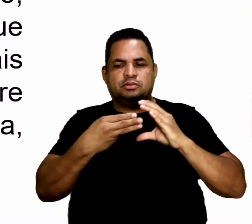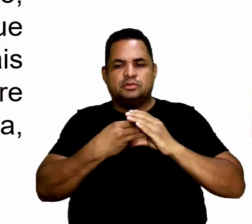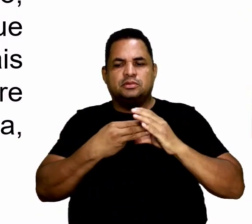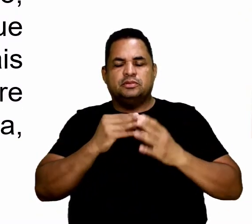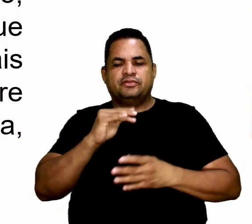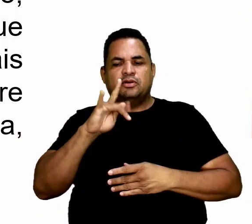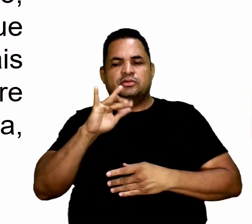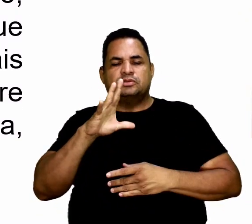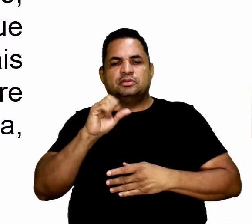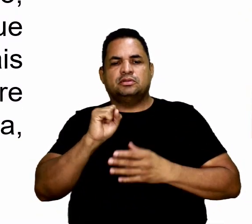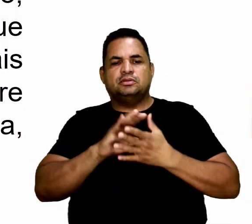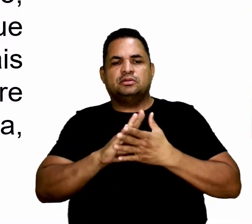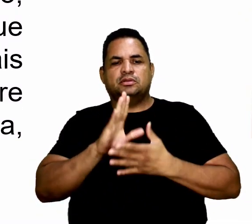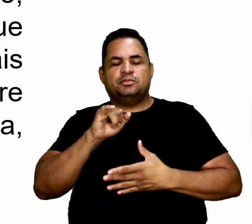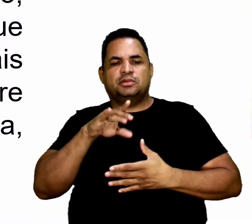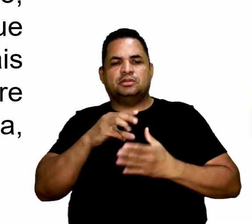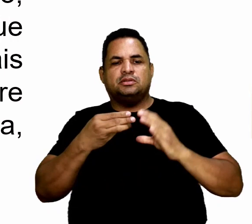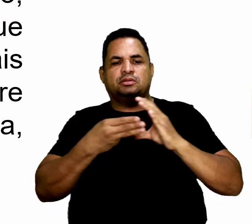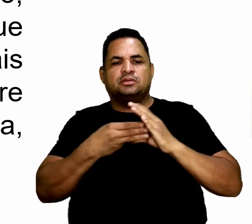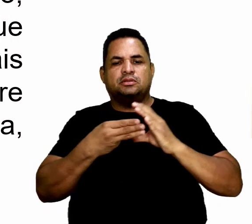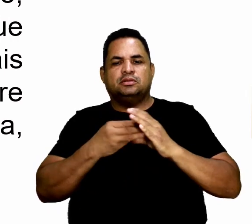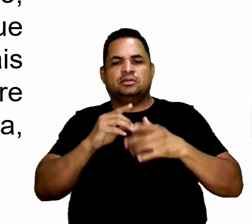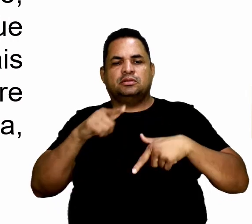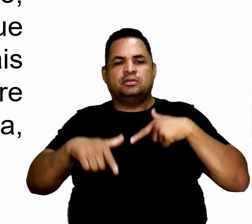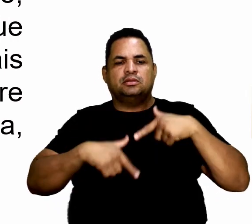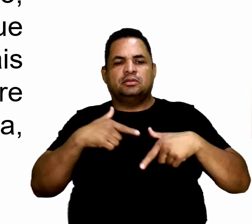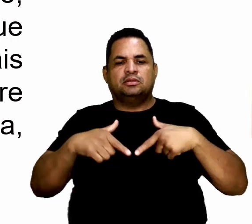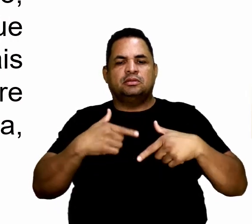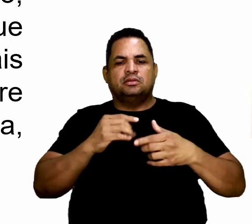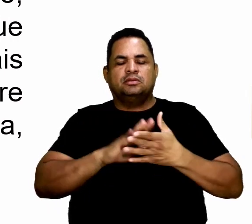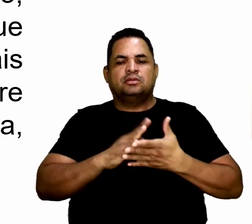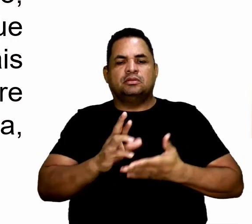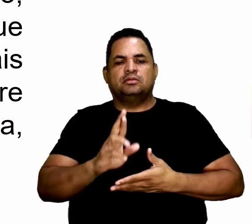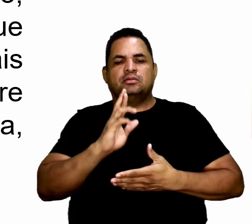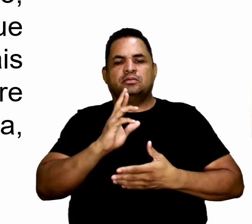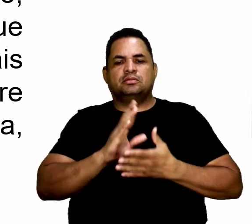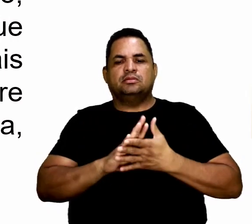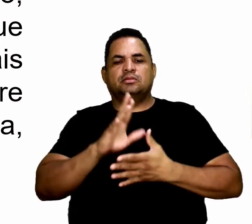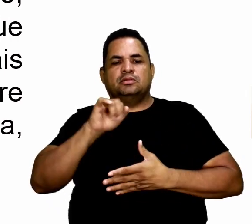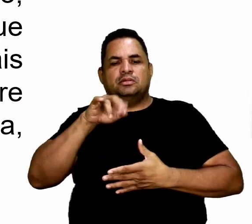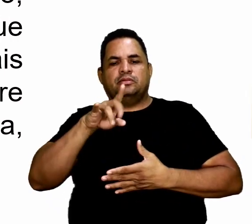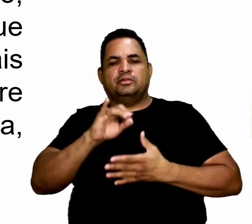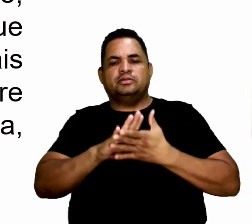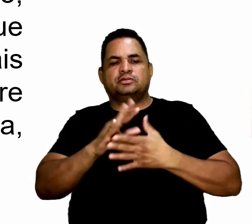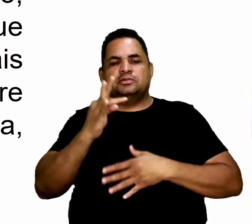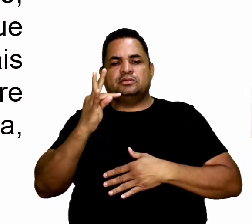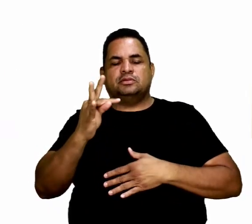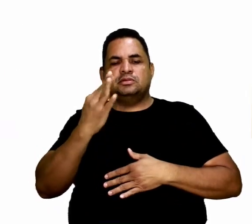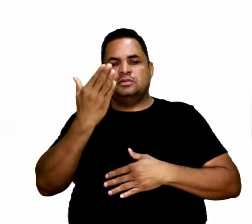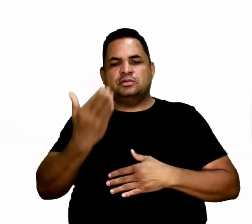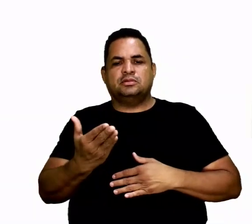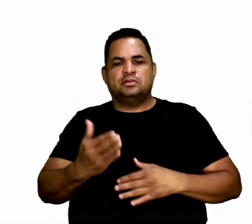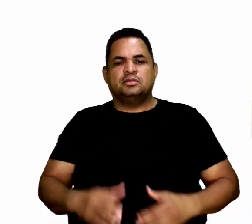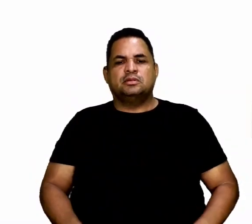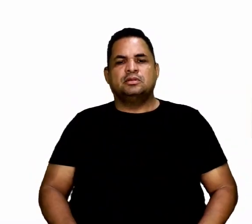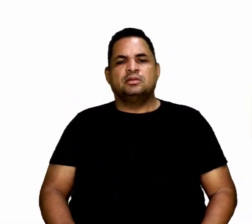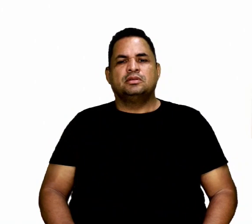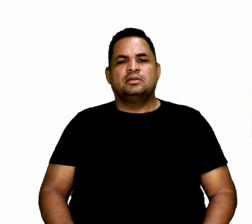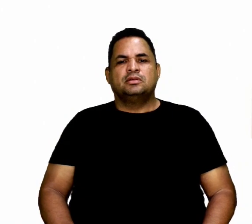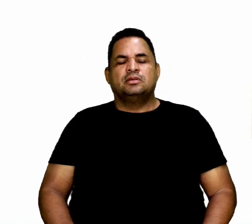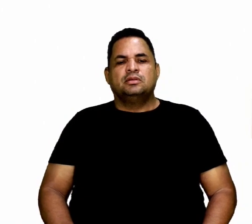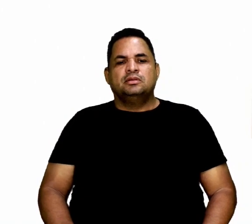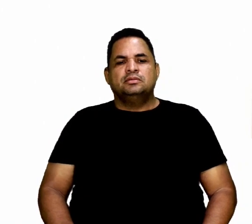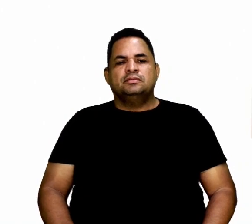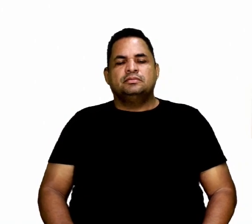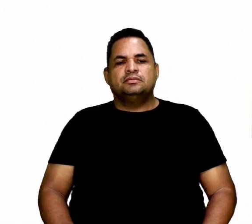Tá? E a imunidade celular, ela vai agir em resposta aos linfócitos T. Joga o quadrinho para a gente visualizar rapidinho, prof. Tá